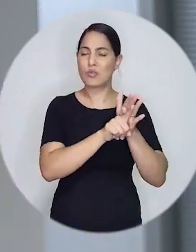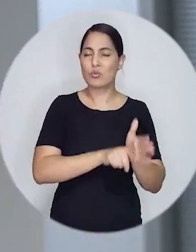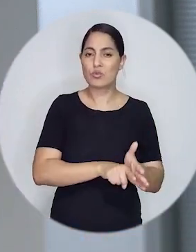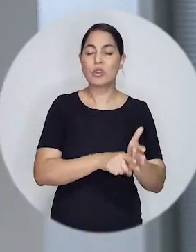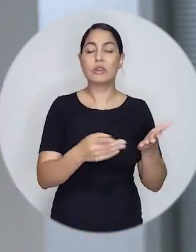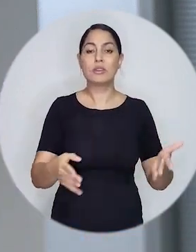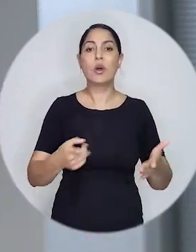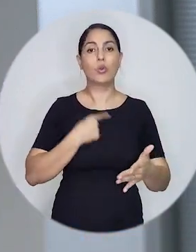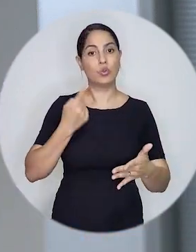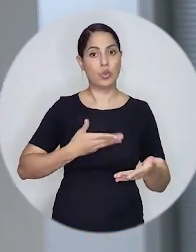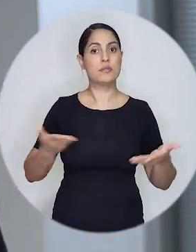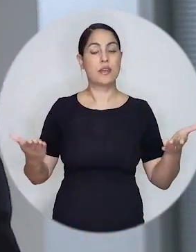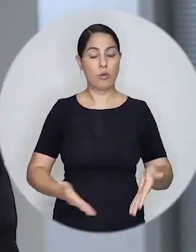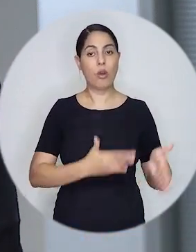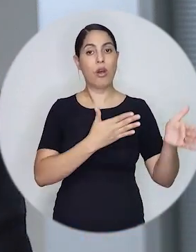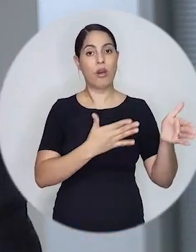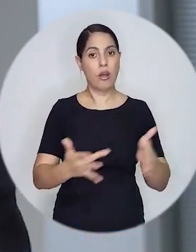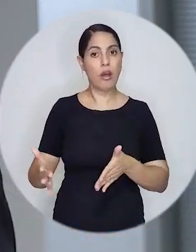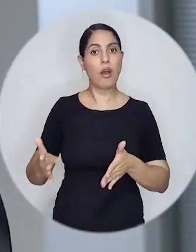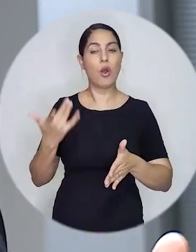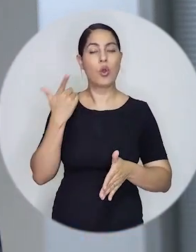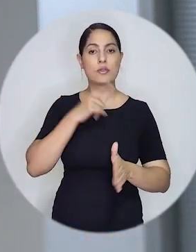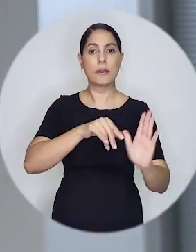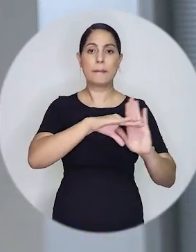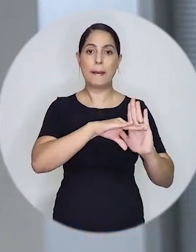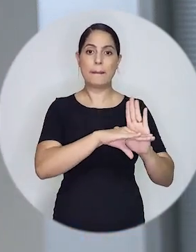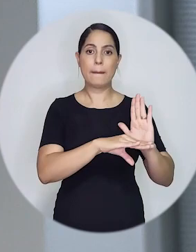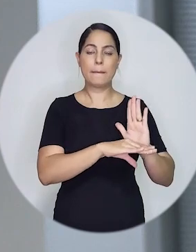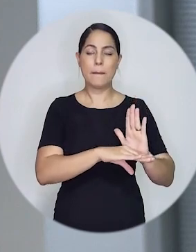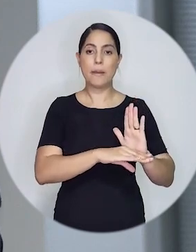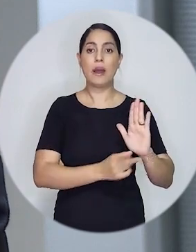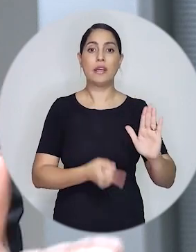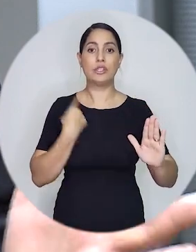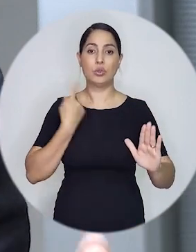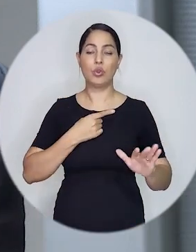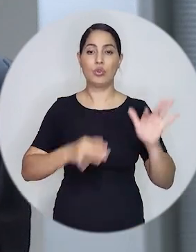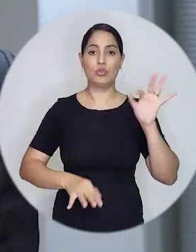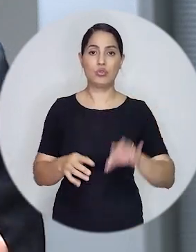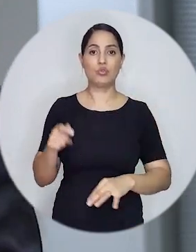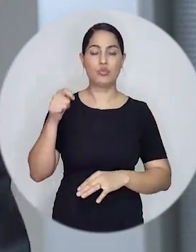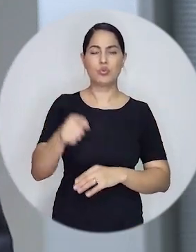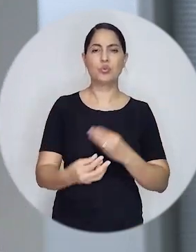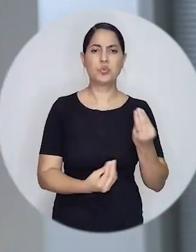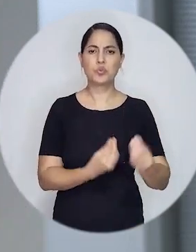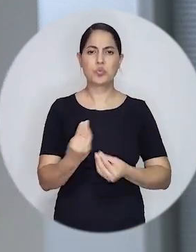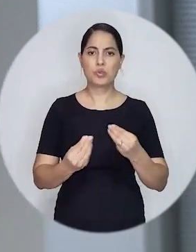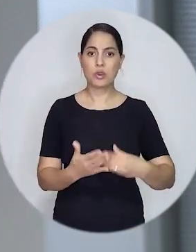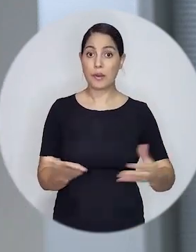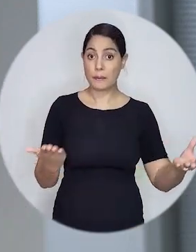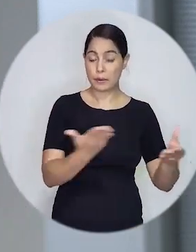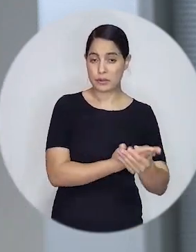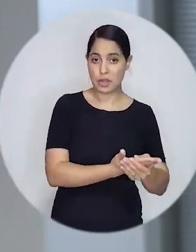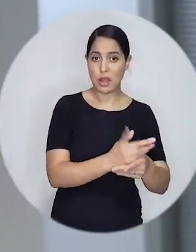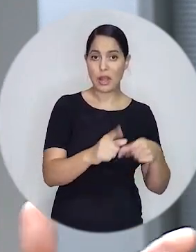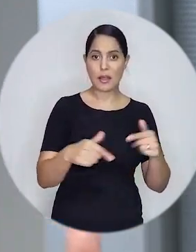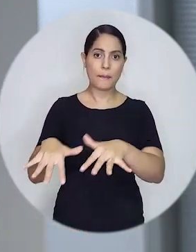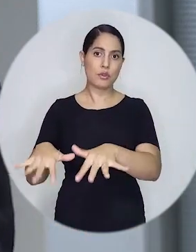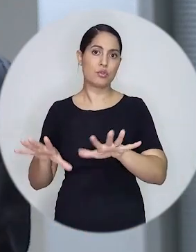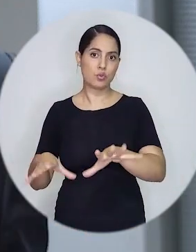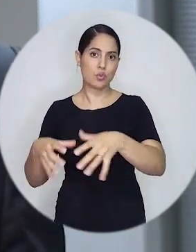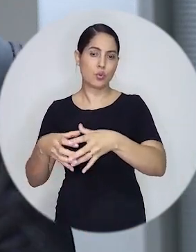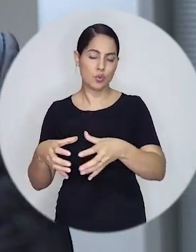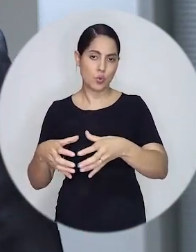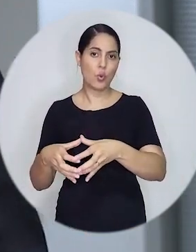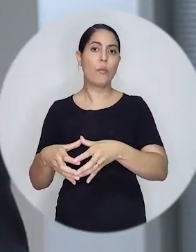vez mais colocando em dia para que nós, ao final dessa gestão, estejamos julgando on time, ou seja, o processo ingressa e na sequência